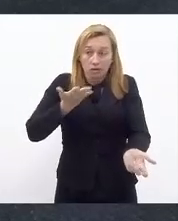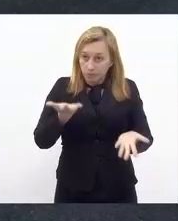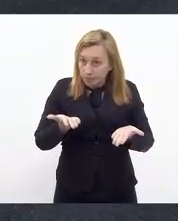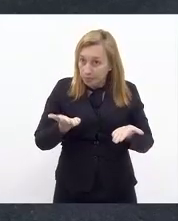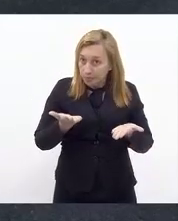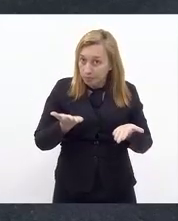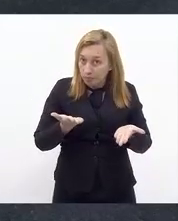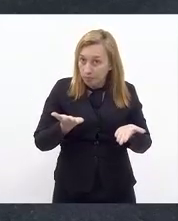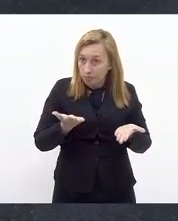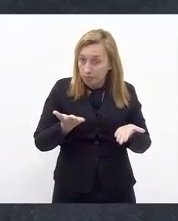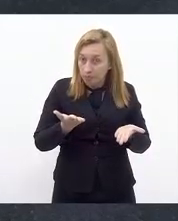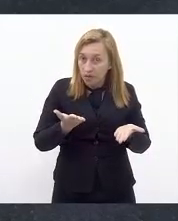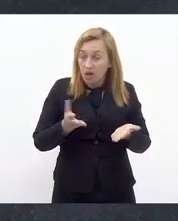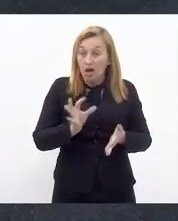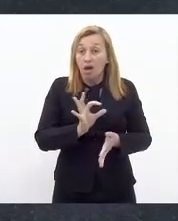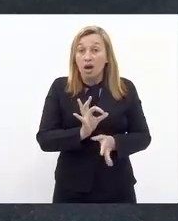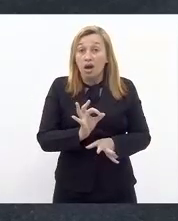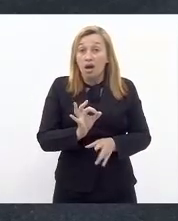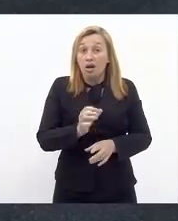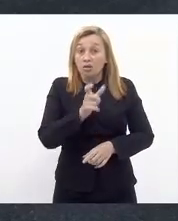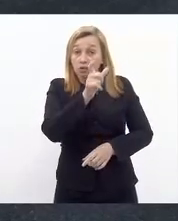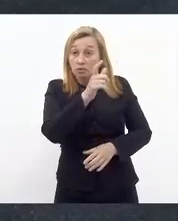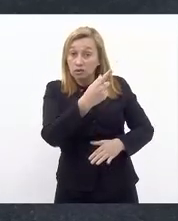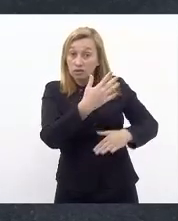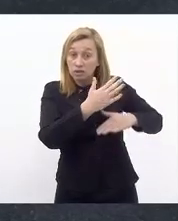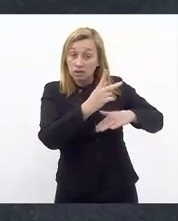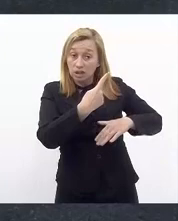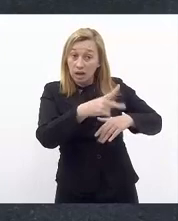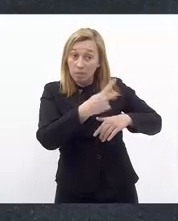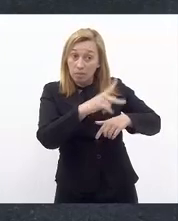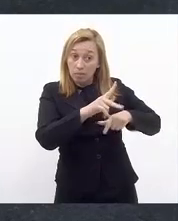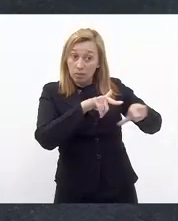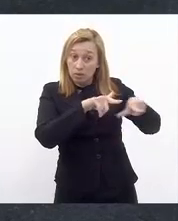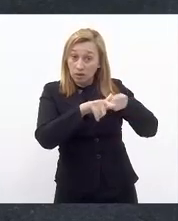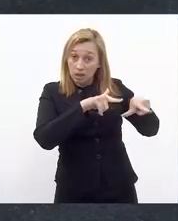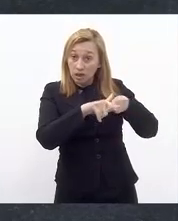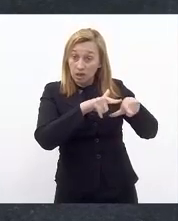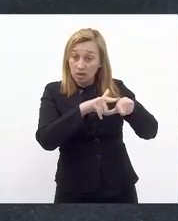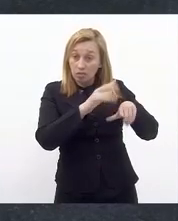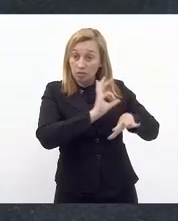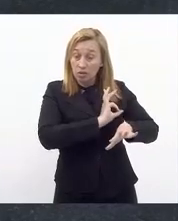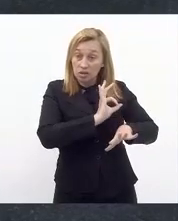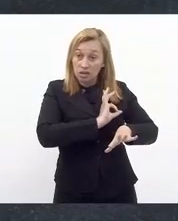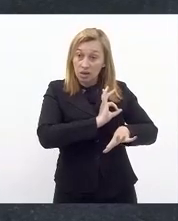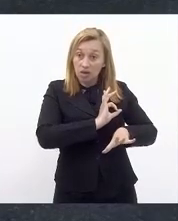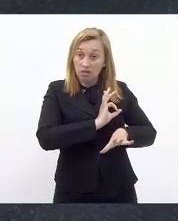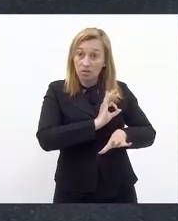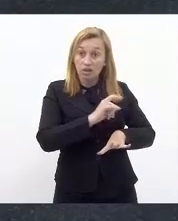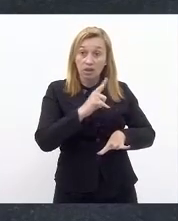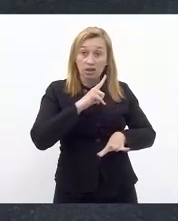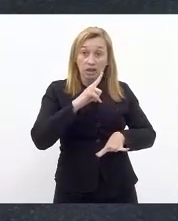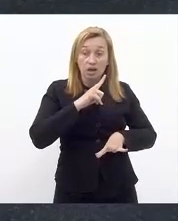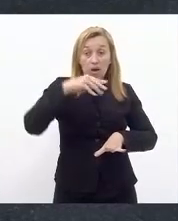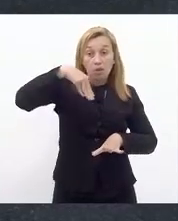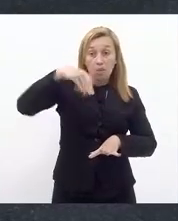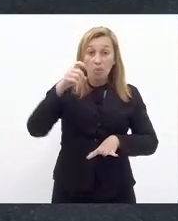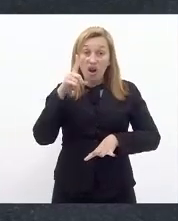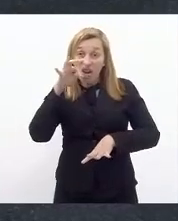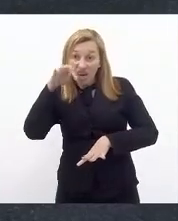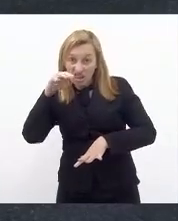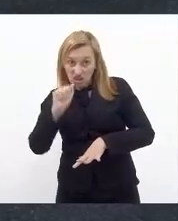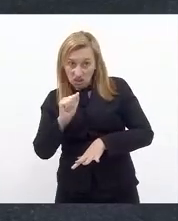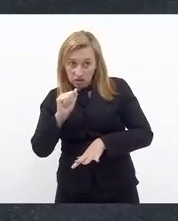condição de policial faz com que ele venha ter Exatamente isso aqui uma moléstia em